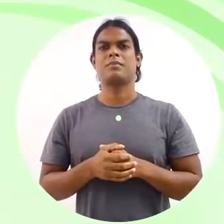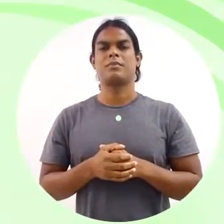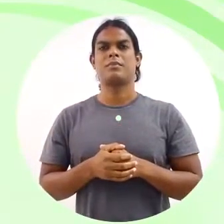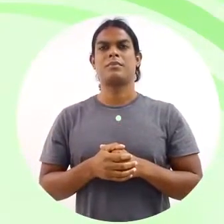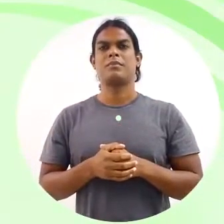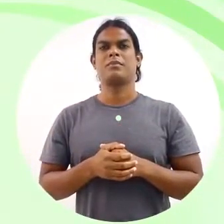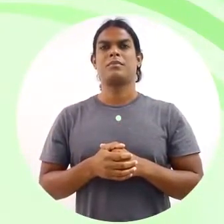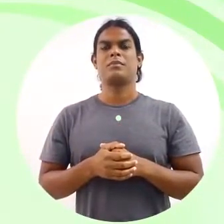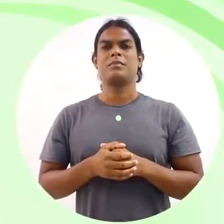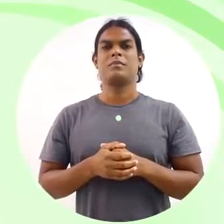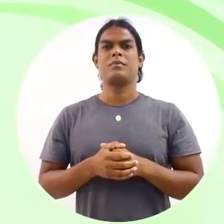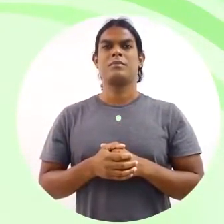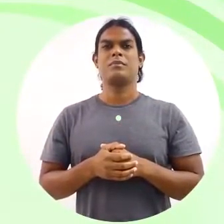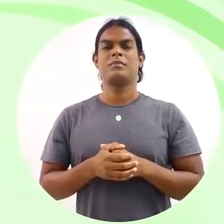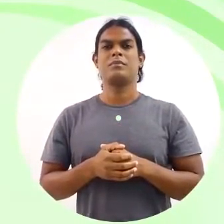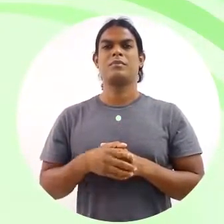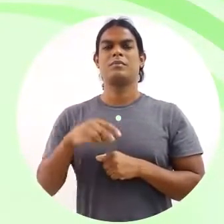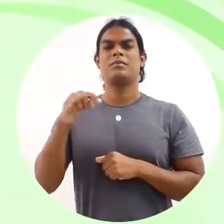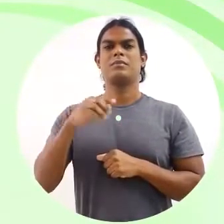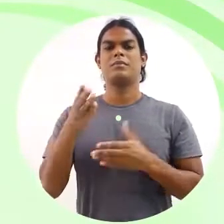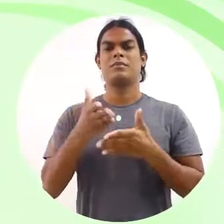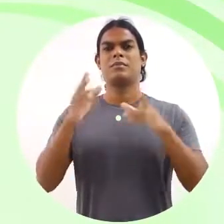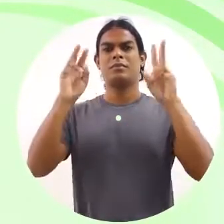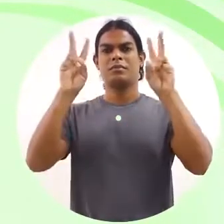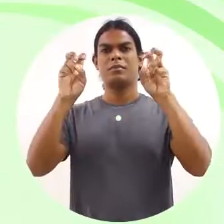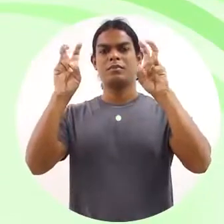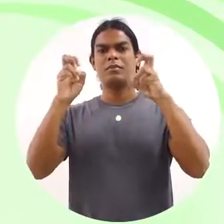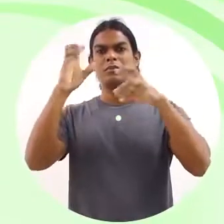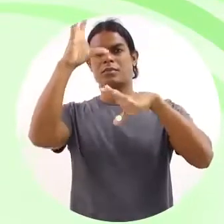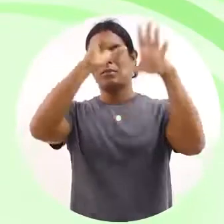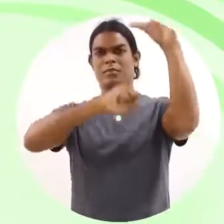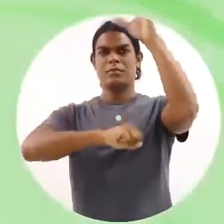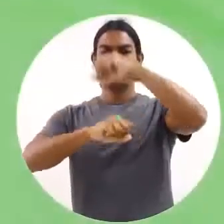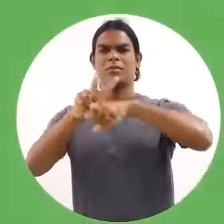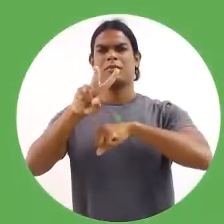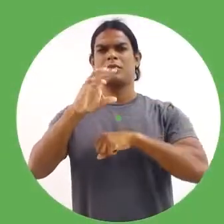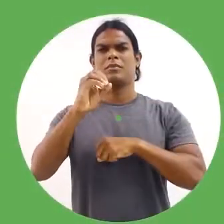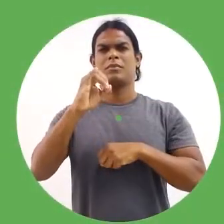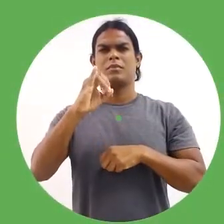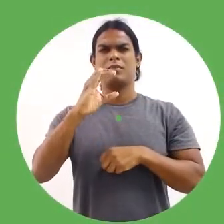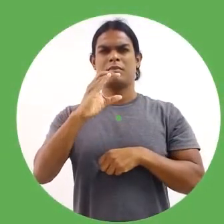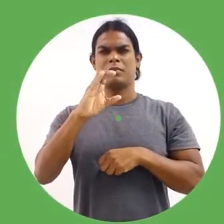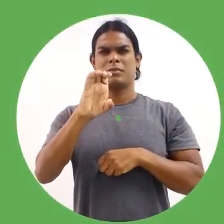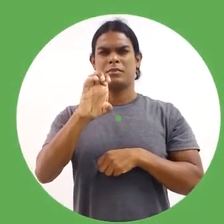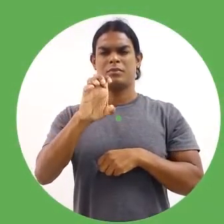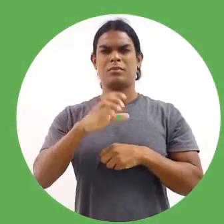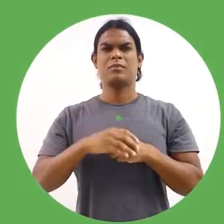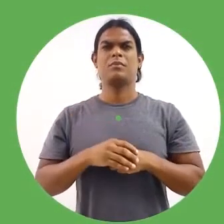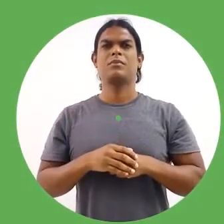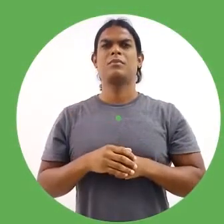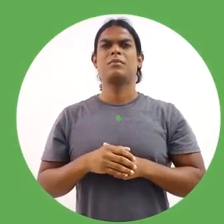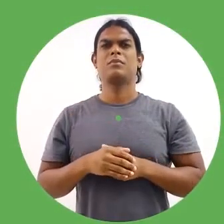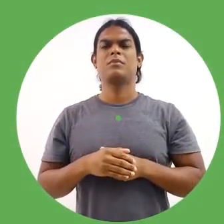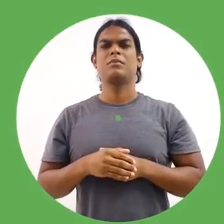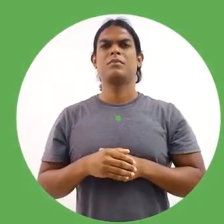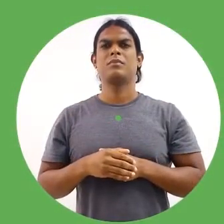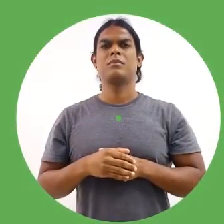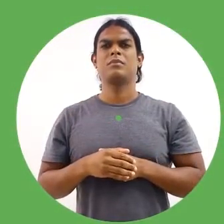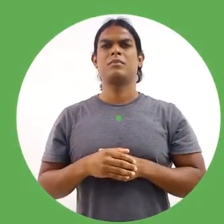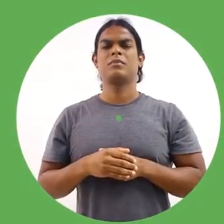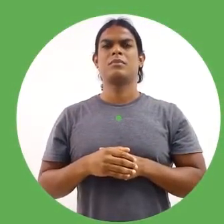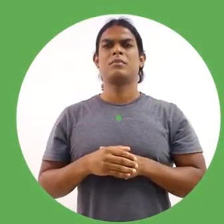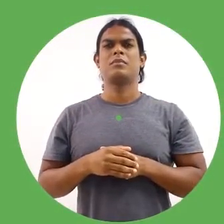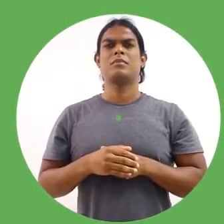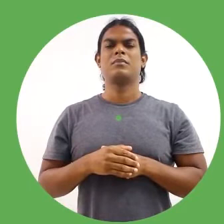alguns pontos para aprender um pouco sobre o VoiceThread. O VoiceThread, o primeiro ponto que nós